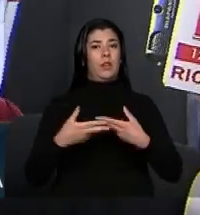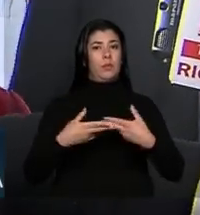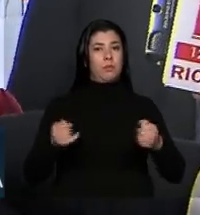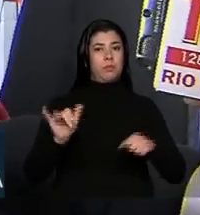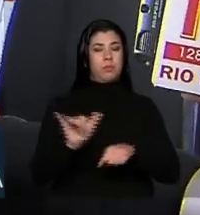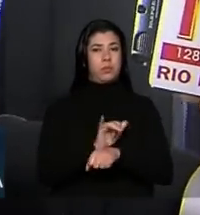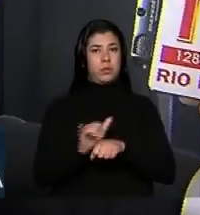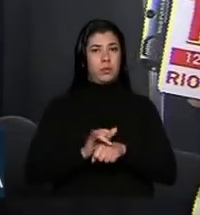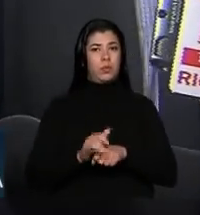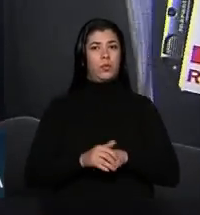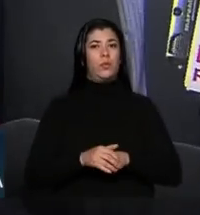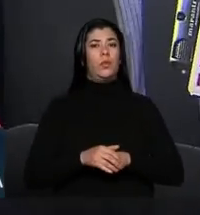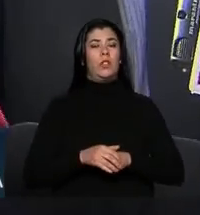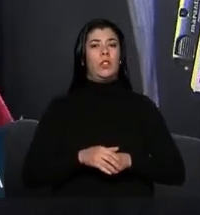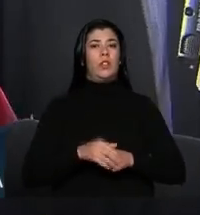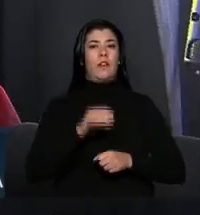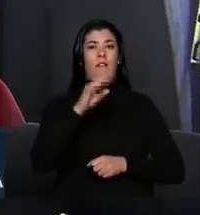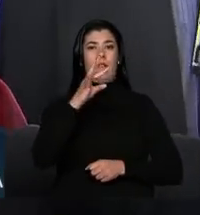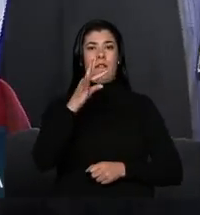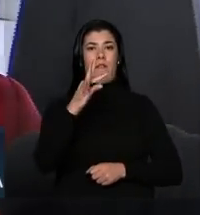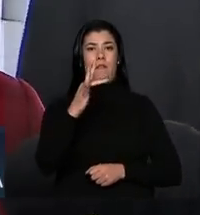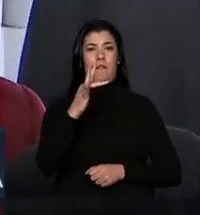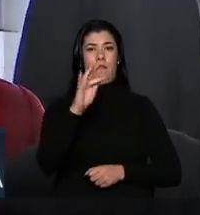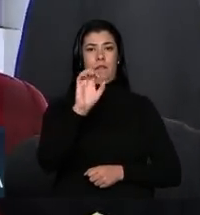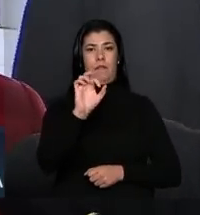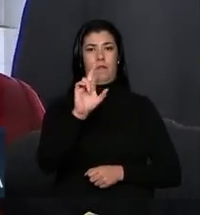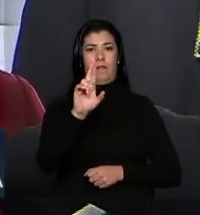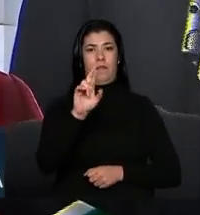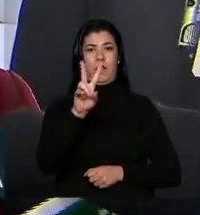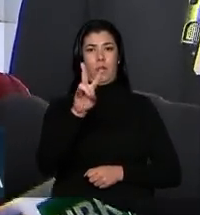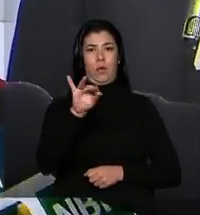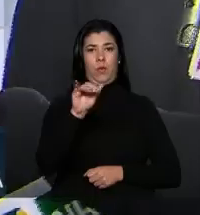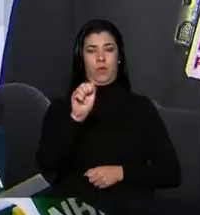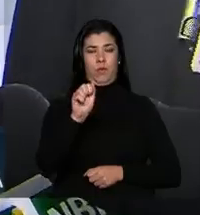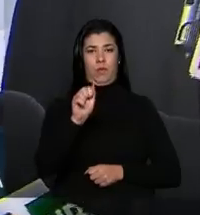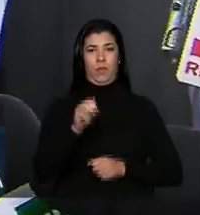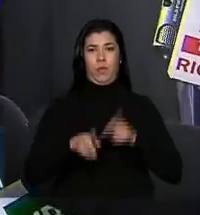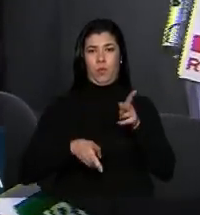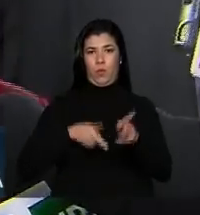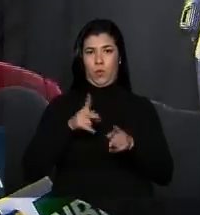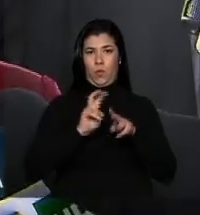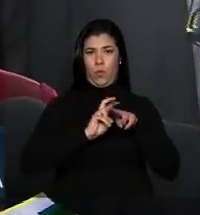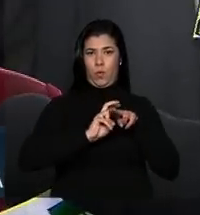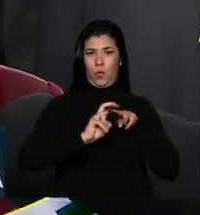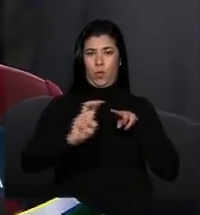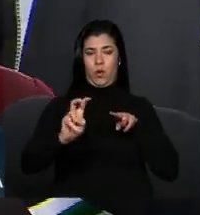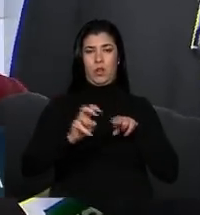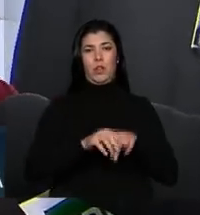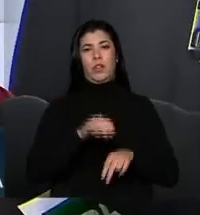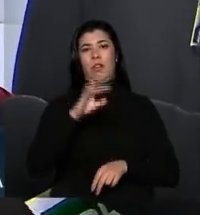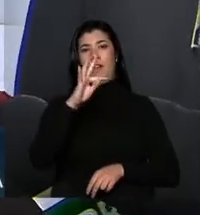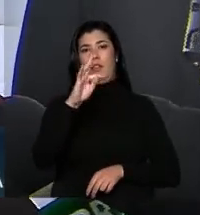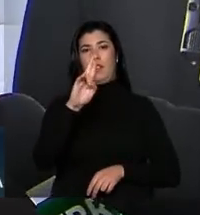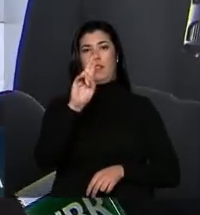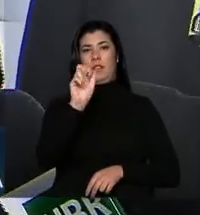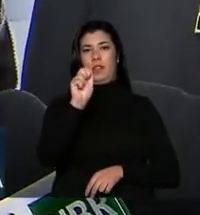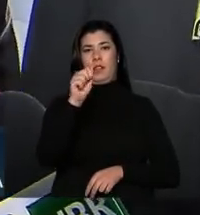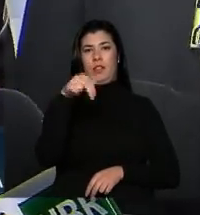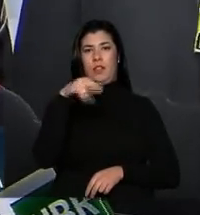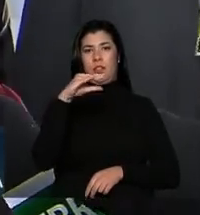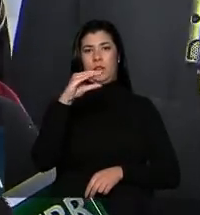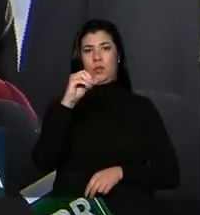em ferrovia. Essa ferrovia, que se chama ou transcontinental ou bioceânica, ela é